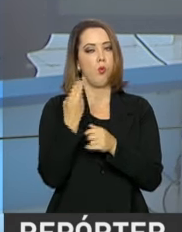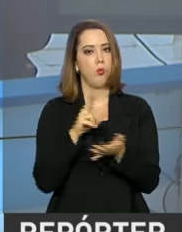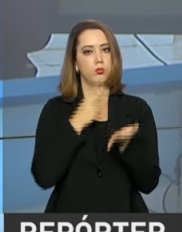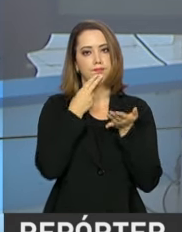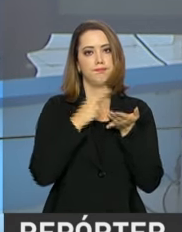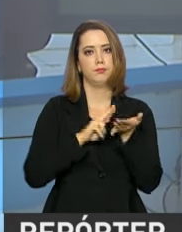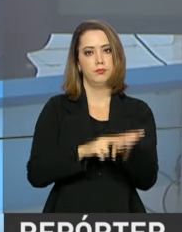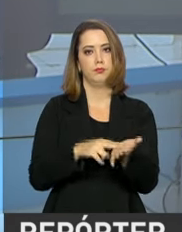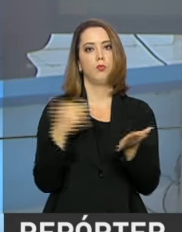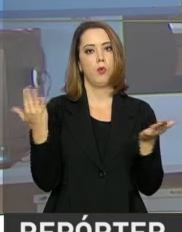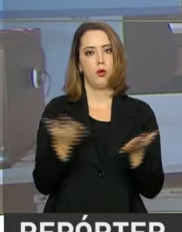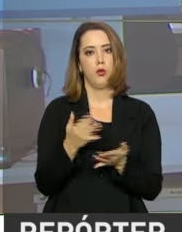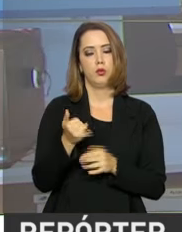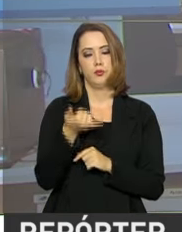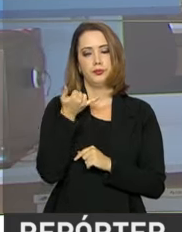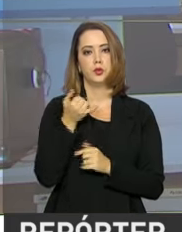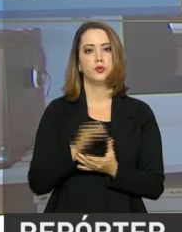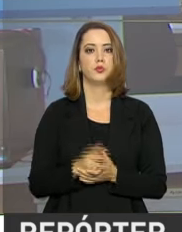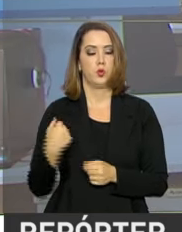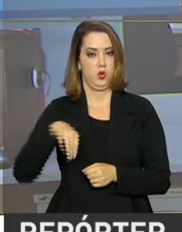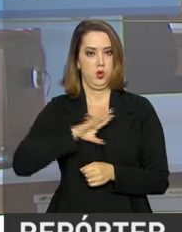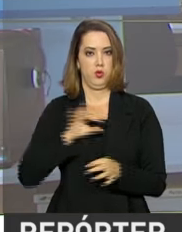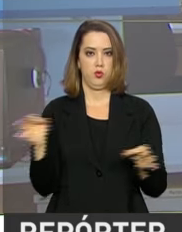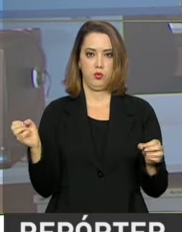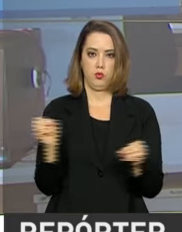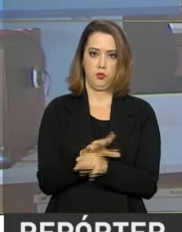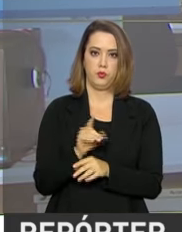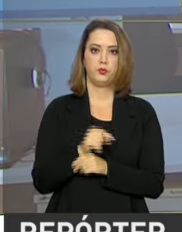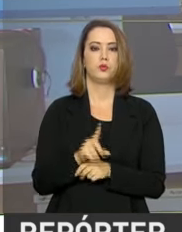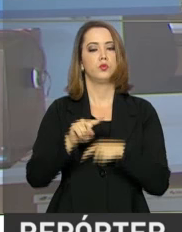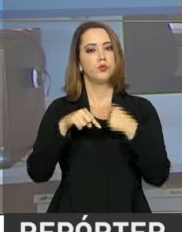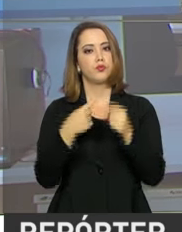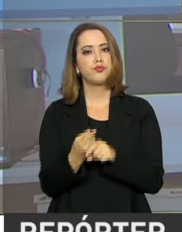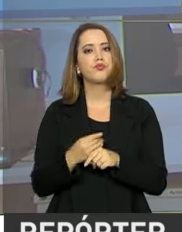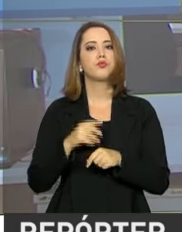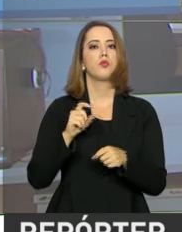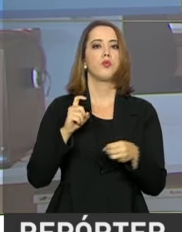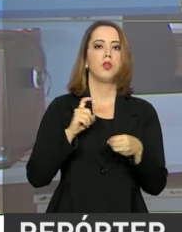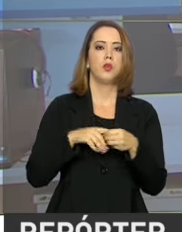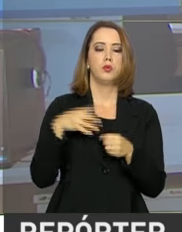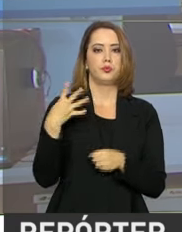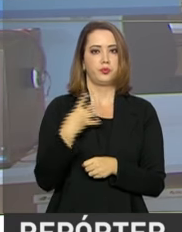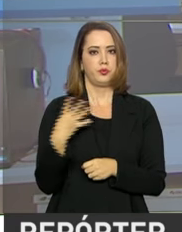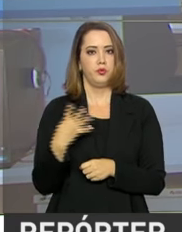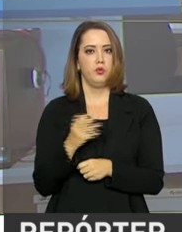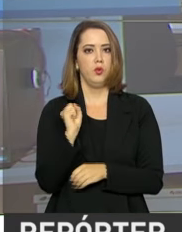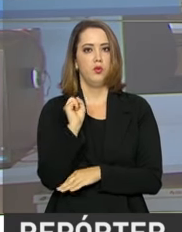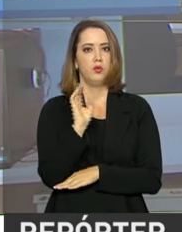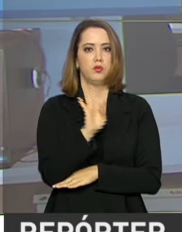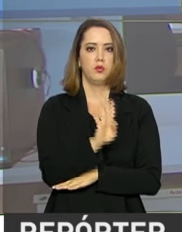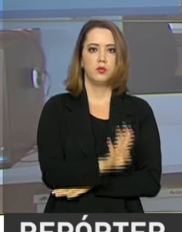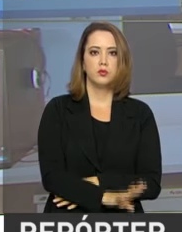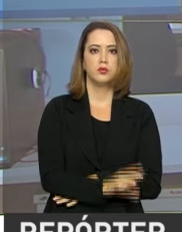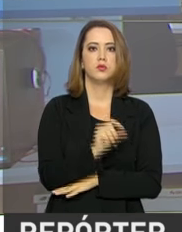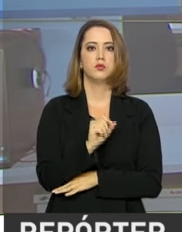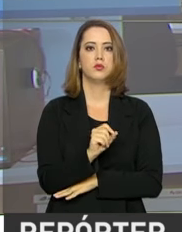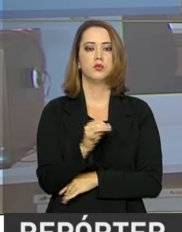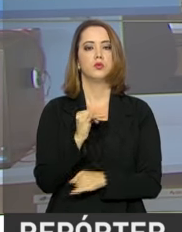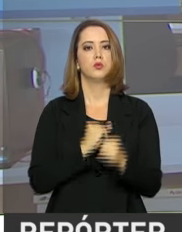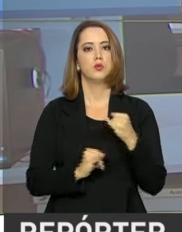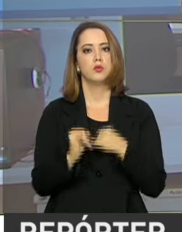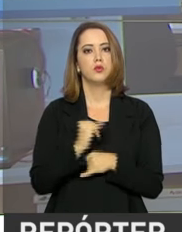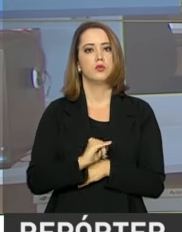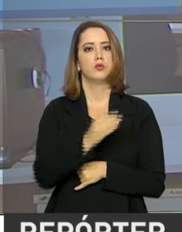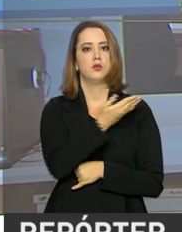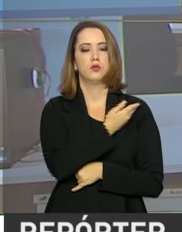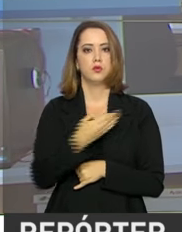ou correspondência. E nós ficamos por aqui, voltamos a qualquer momento com outras informações ou às 4 da tarde